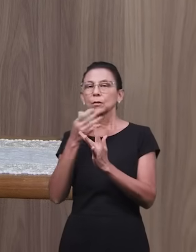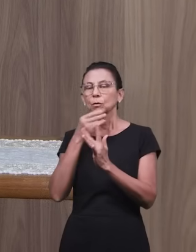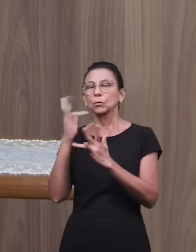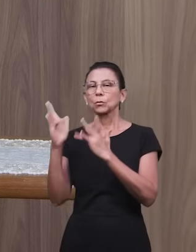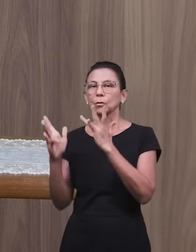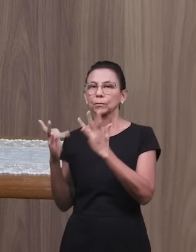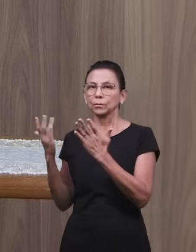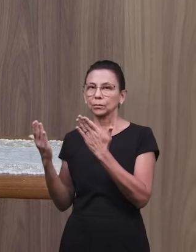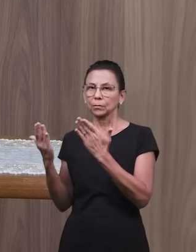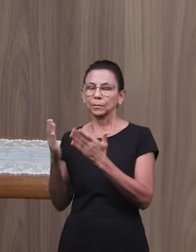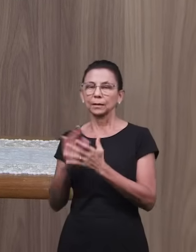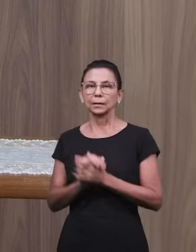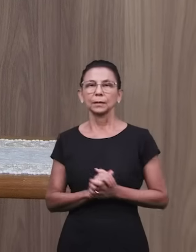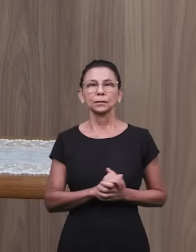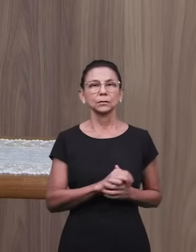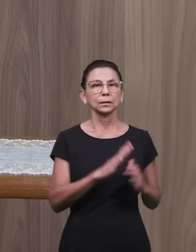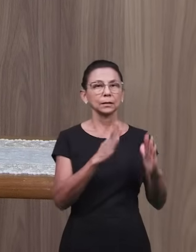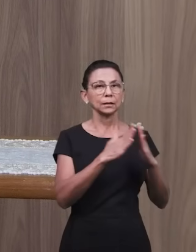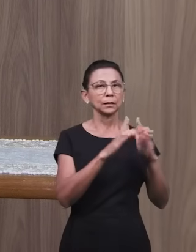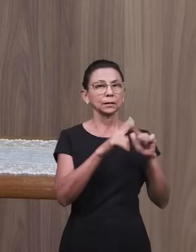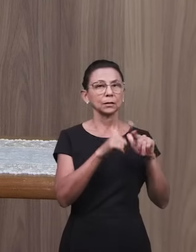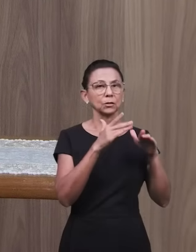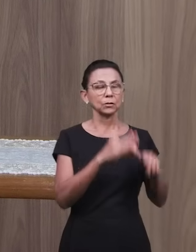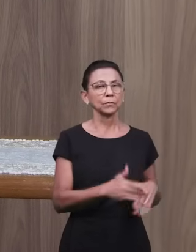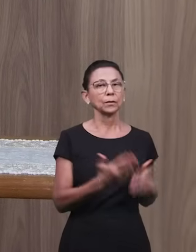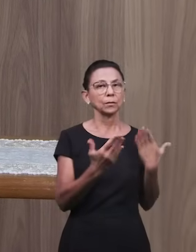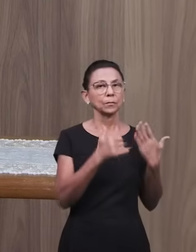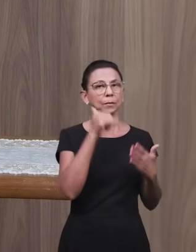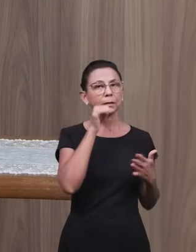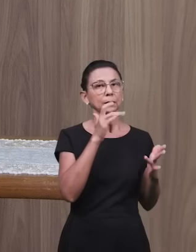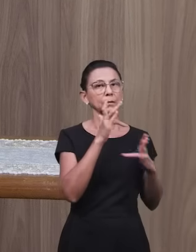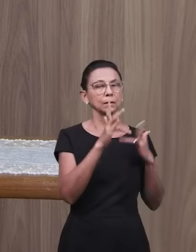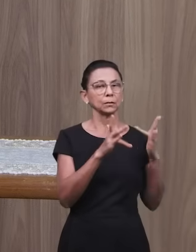sendo a figura da noiva do Senhor Jesus.